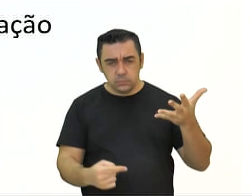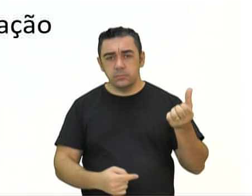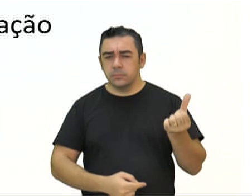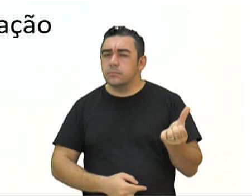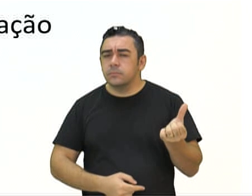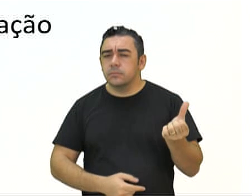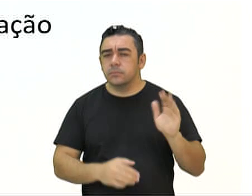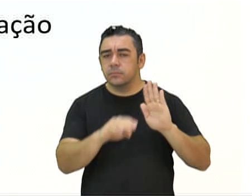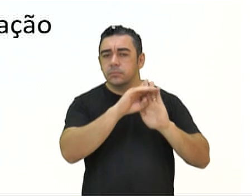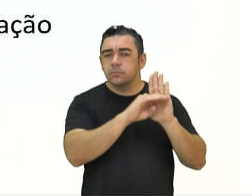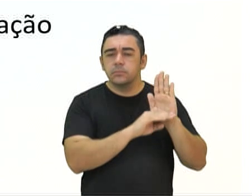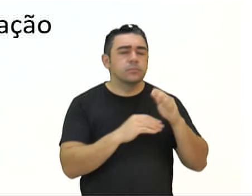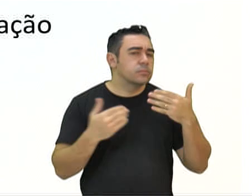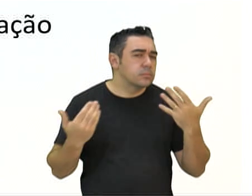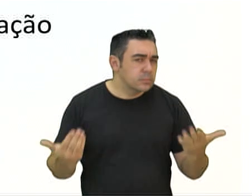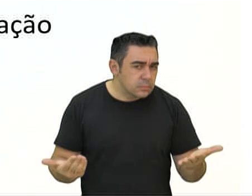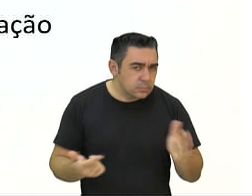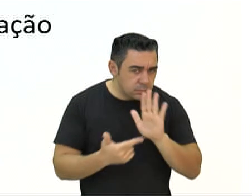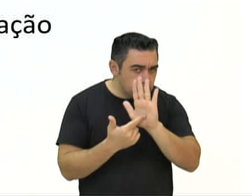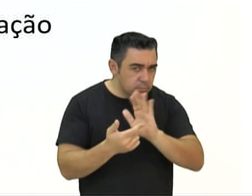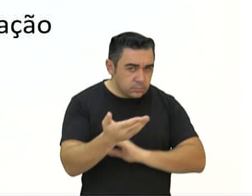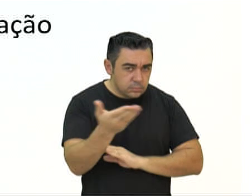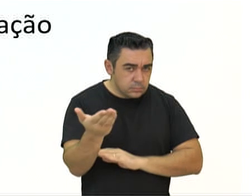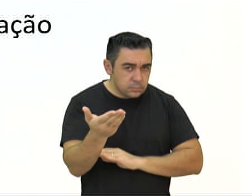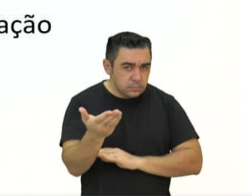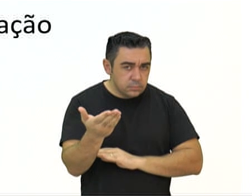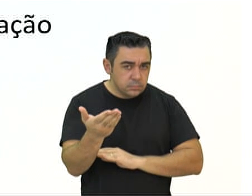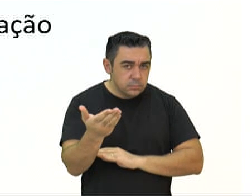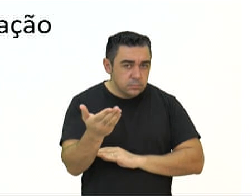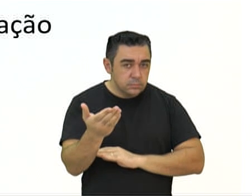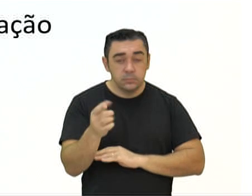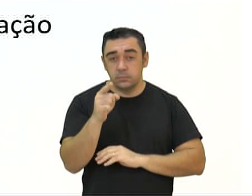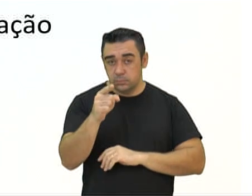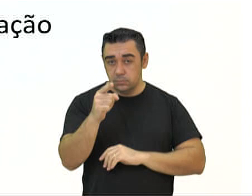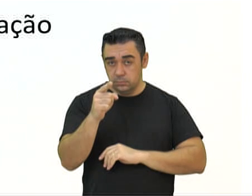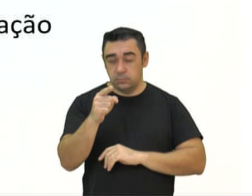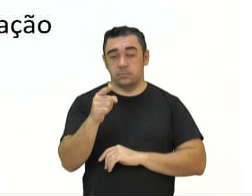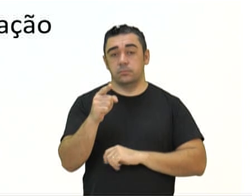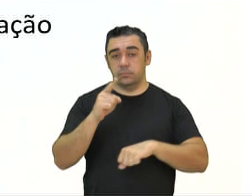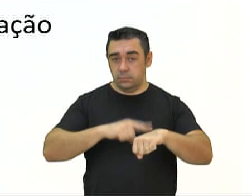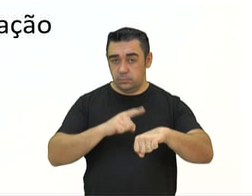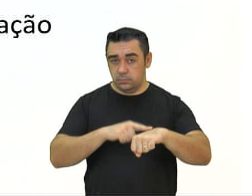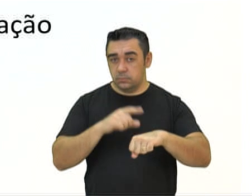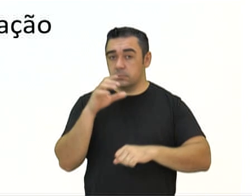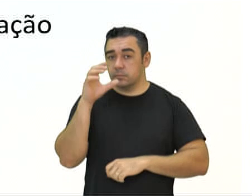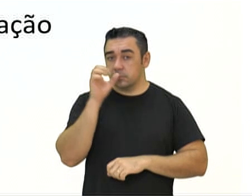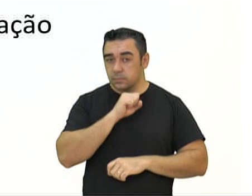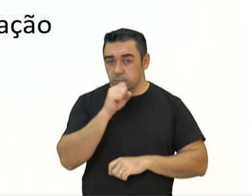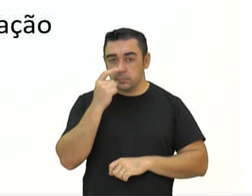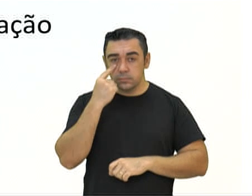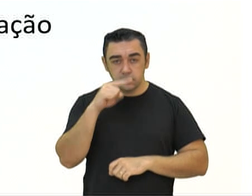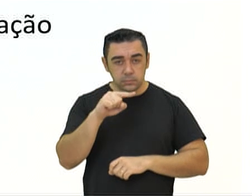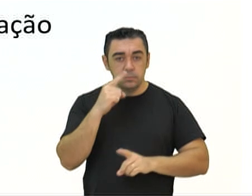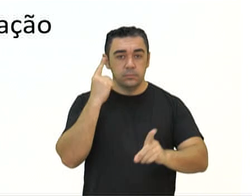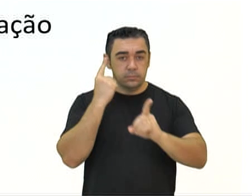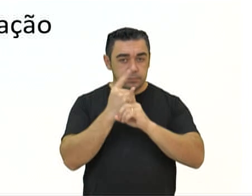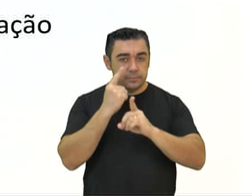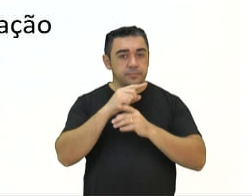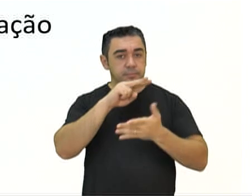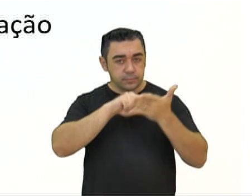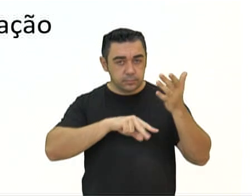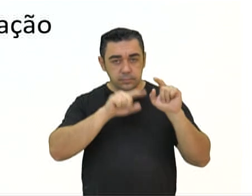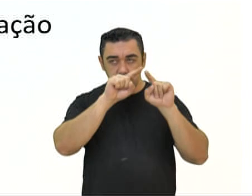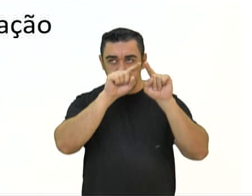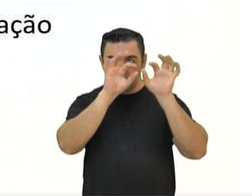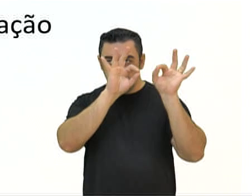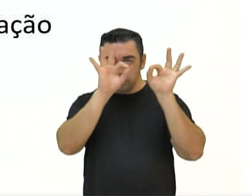de apresentar. Quais são os princípios do Pilates? Então, você tem uns minutos para você ler a